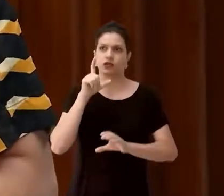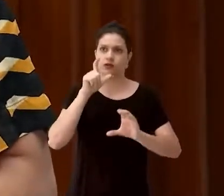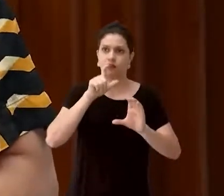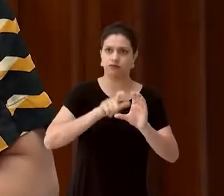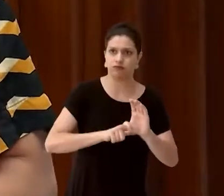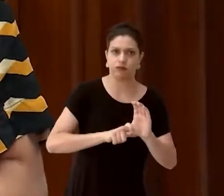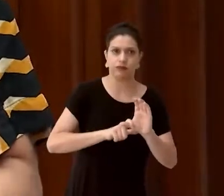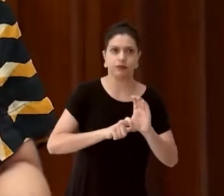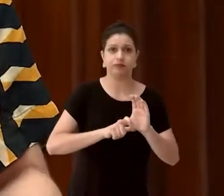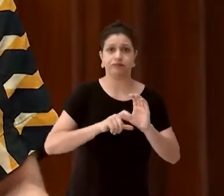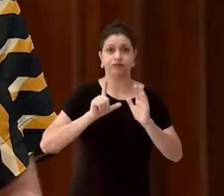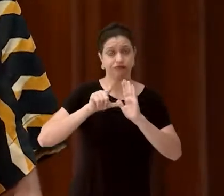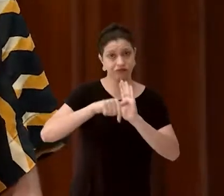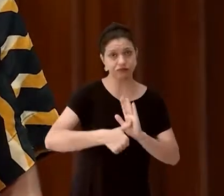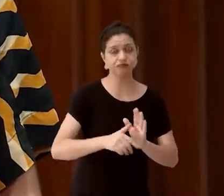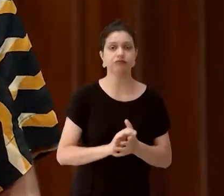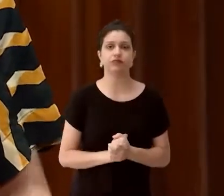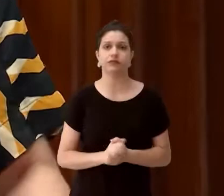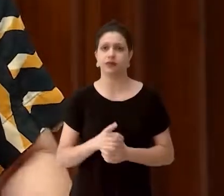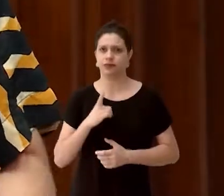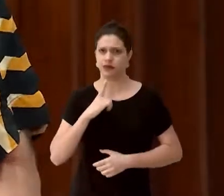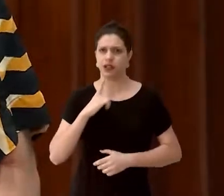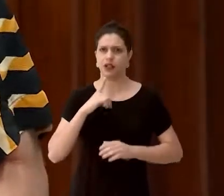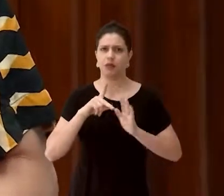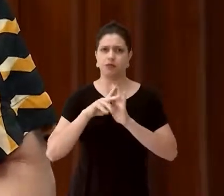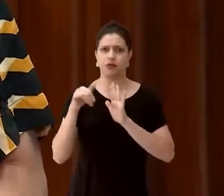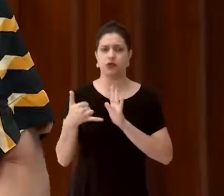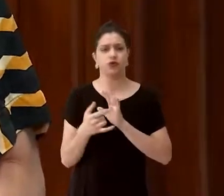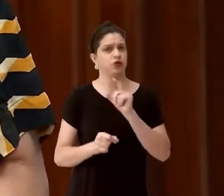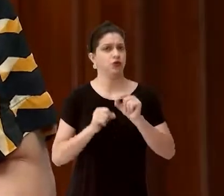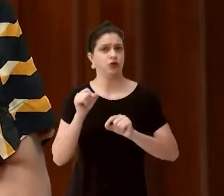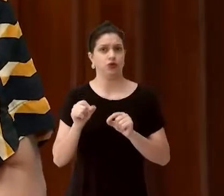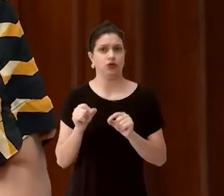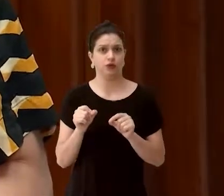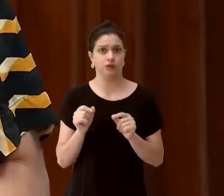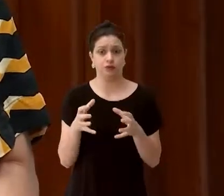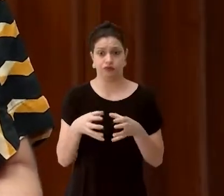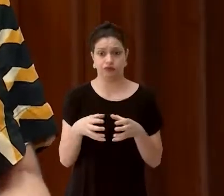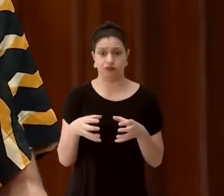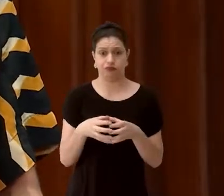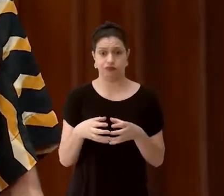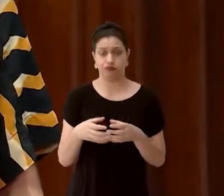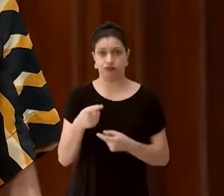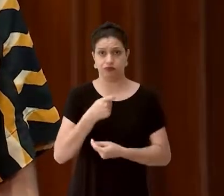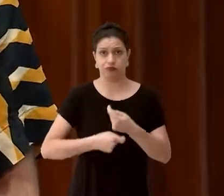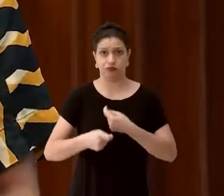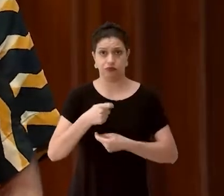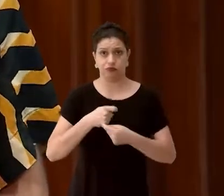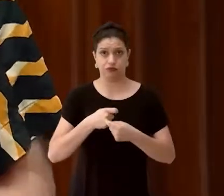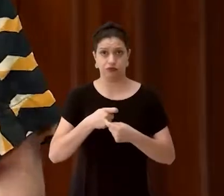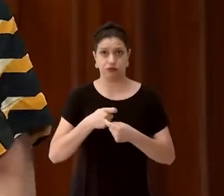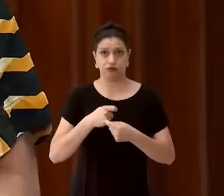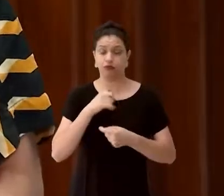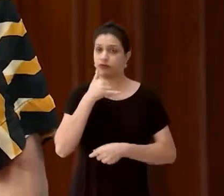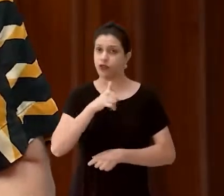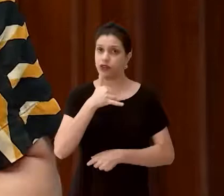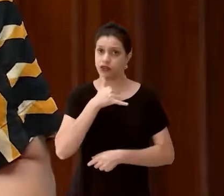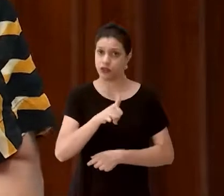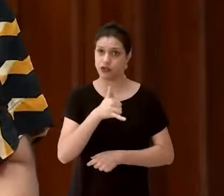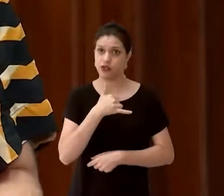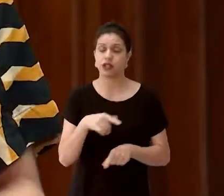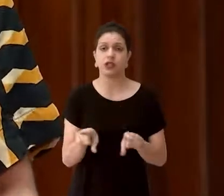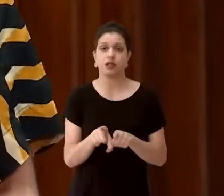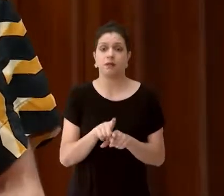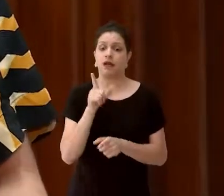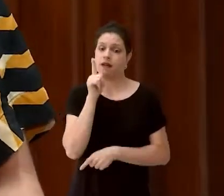débitos em atraso. Conforme o projeto, as concessionárias dos serviços de energia elétrica, água e esgoto